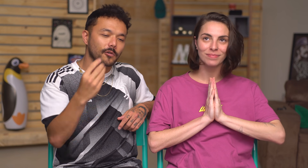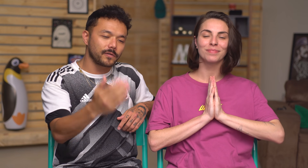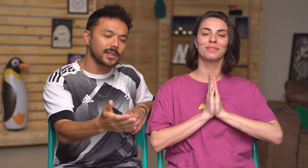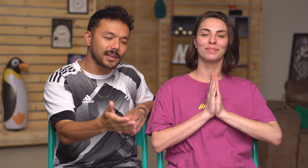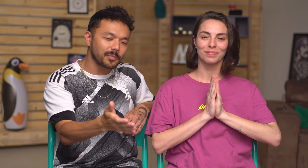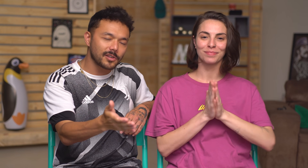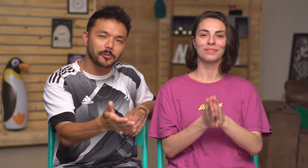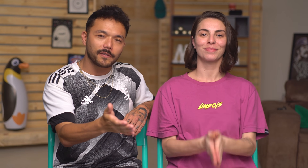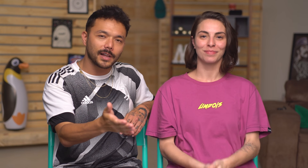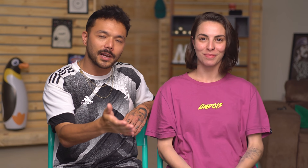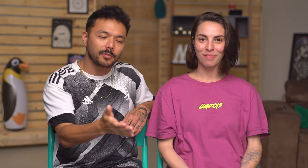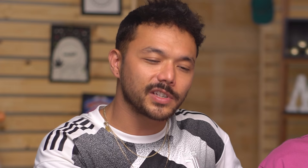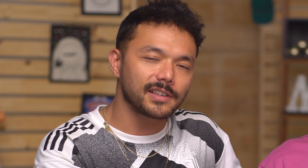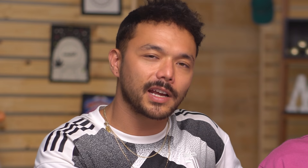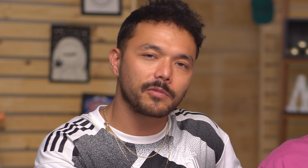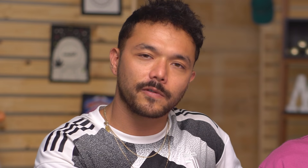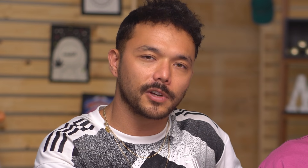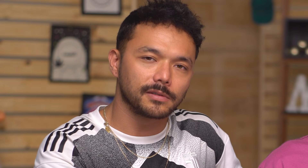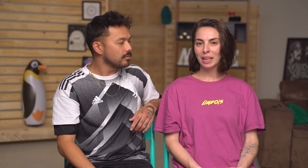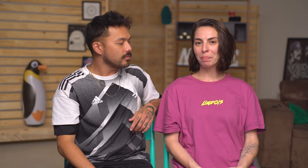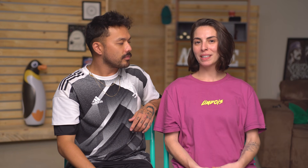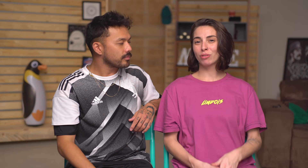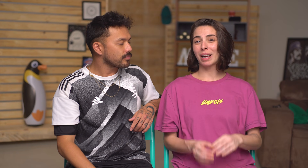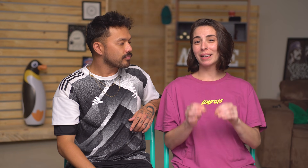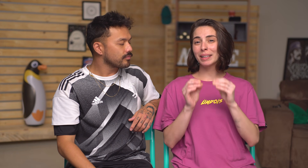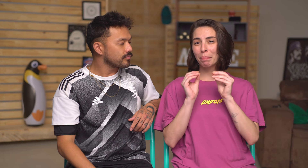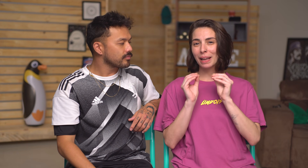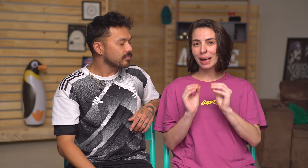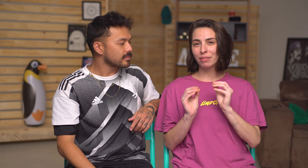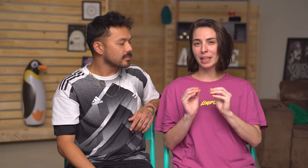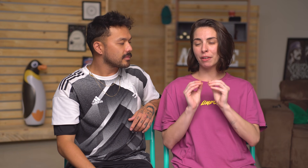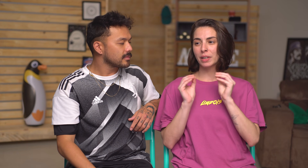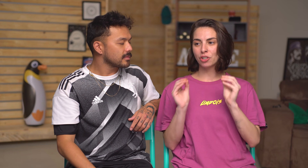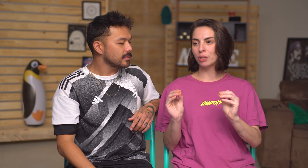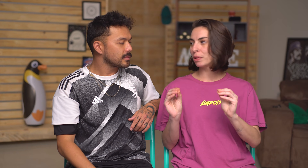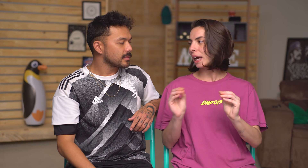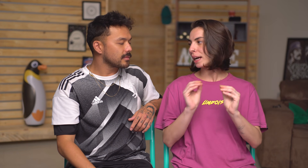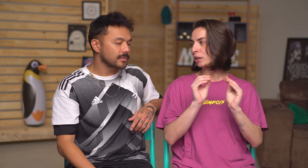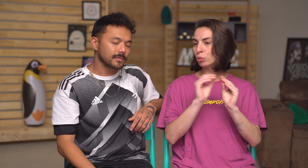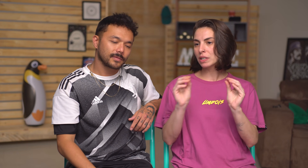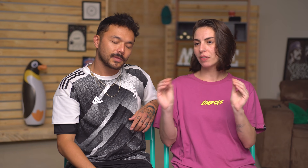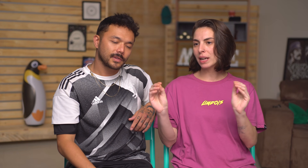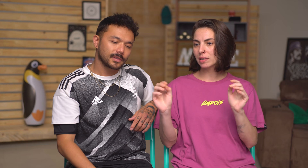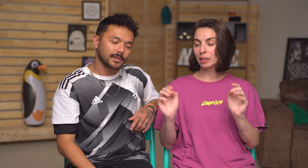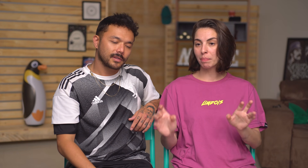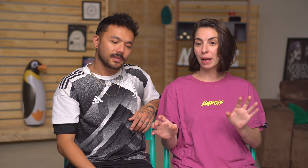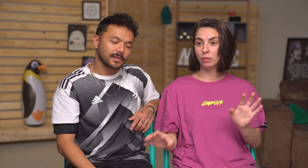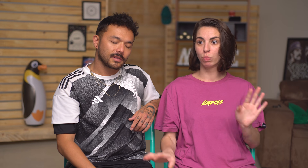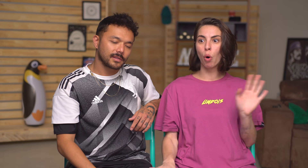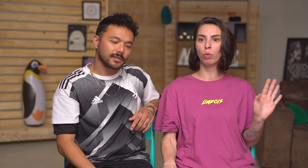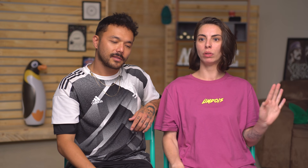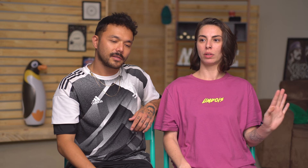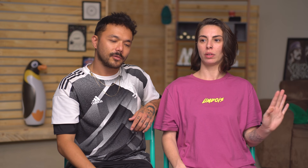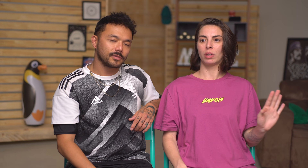merece ouvir essa pessoa falar, porque esse cara é muito foda. Vale a pena escutar cada palavra e refletir, porque a cada duas frases você tem que